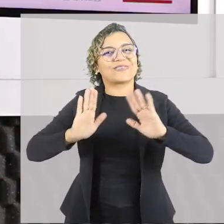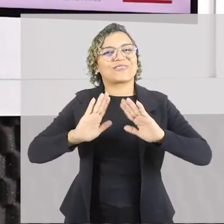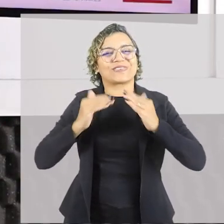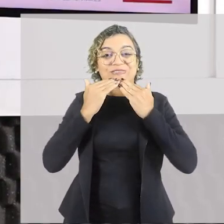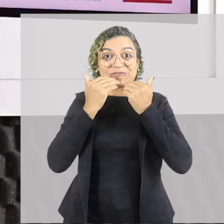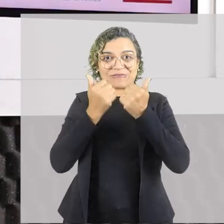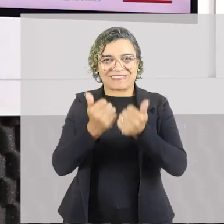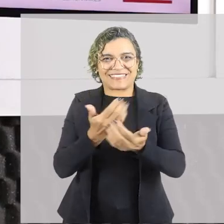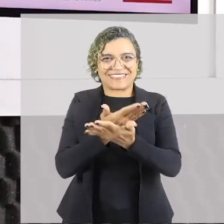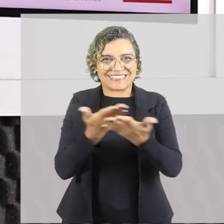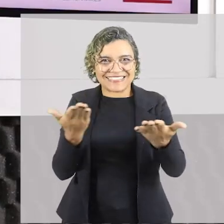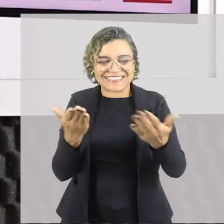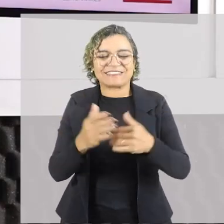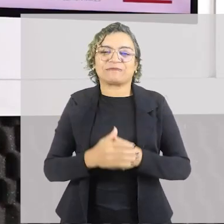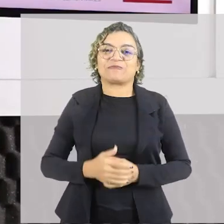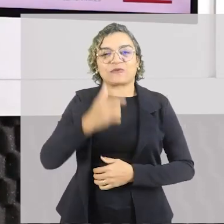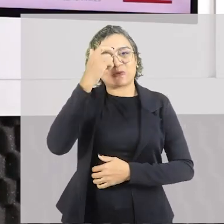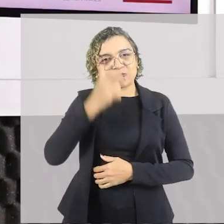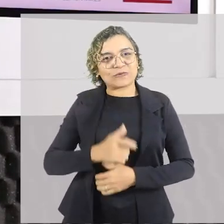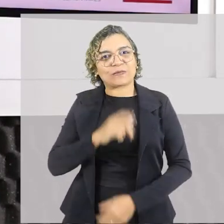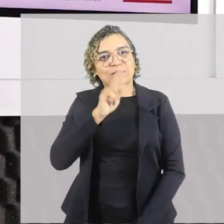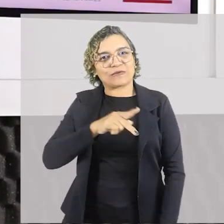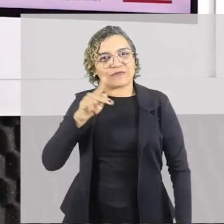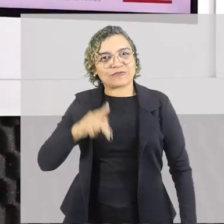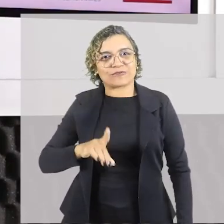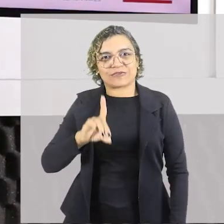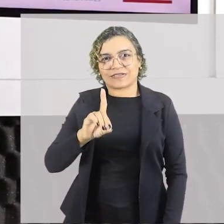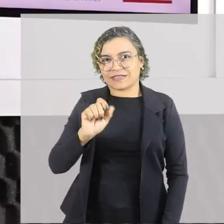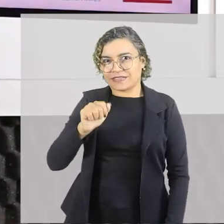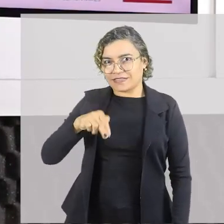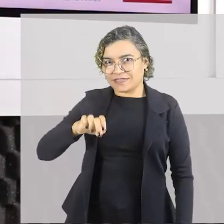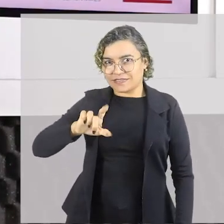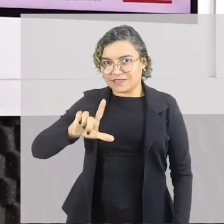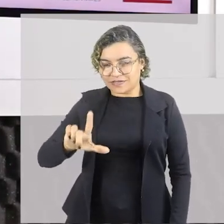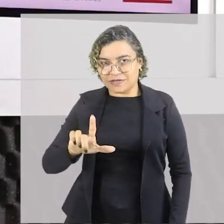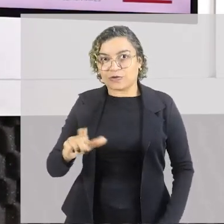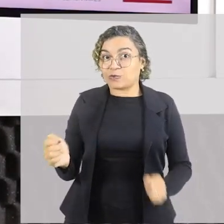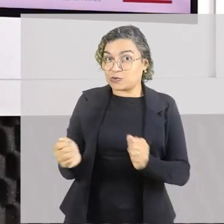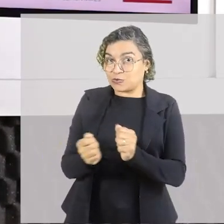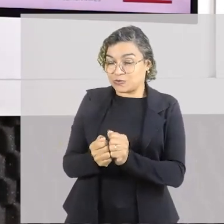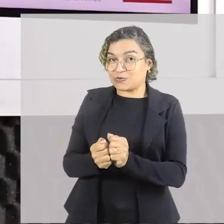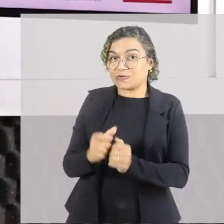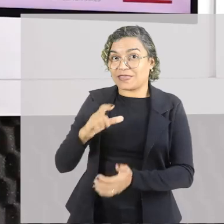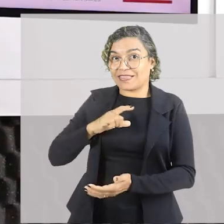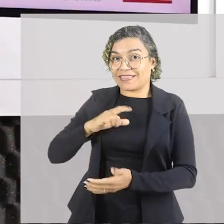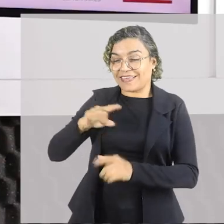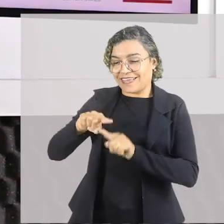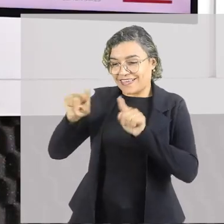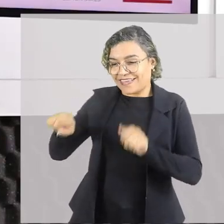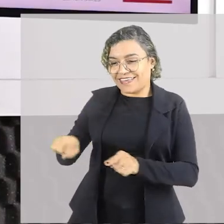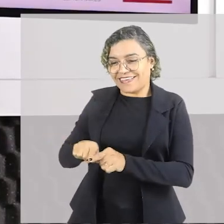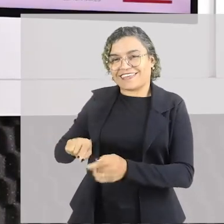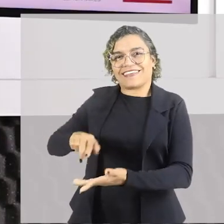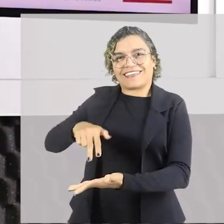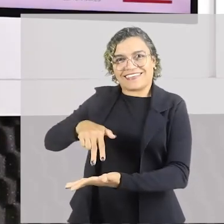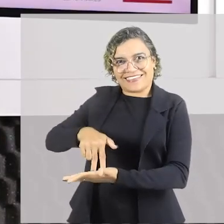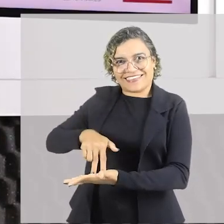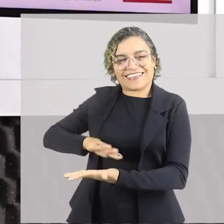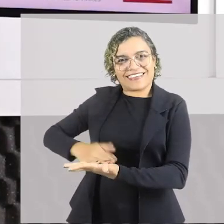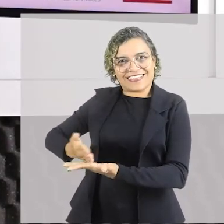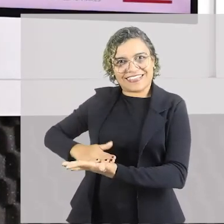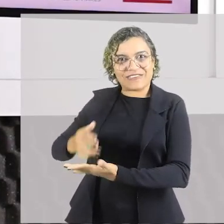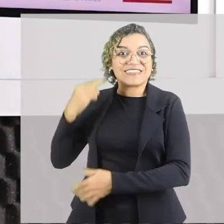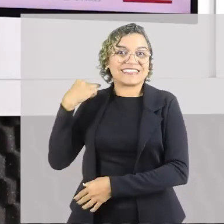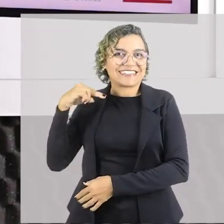galerinha, tudo bom com vocês? Professor Daniel Oliveira e comigo aqui, nossa grande amiga Naíris, interpretando aí para